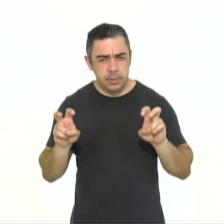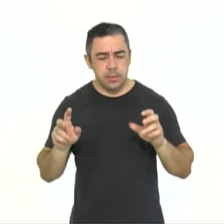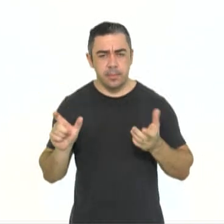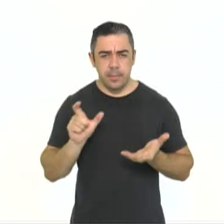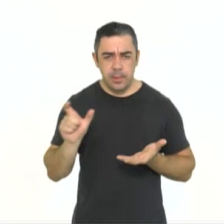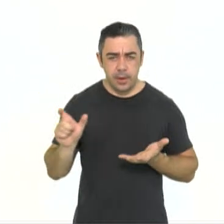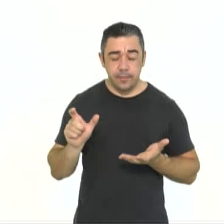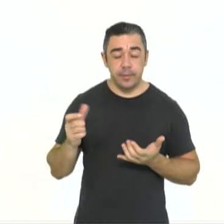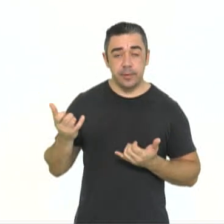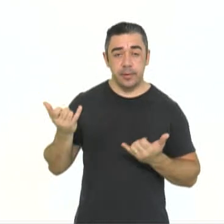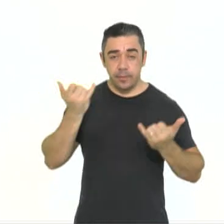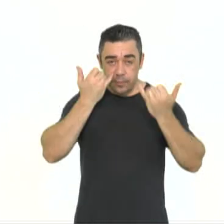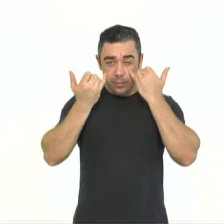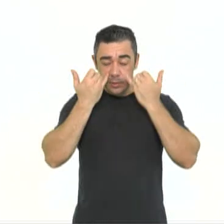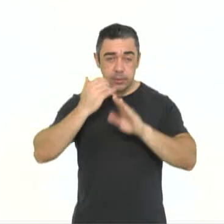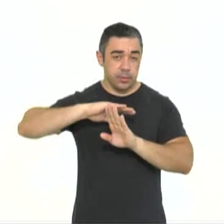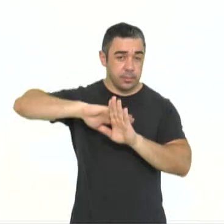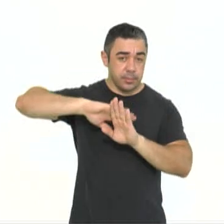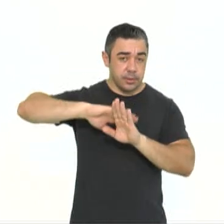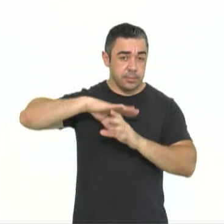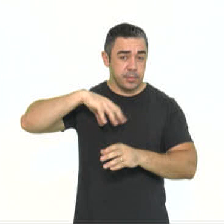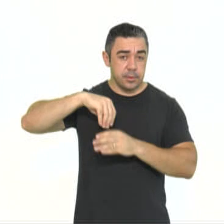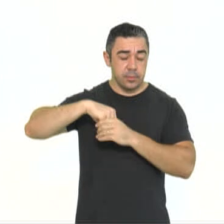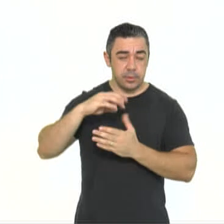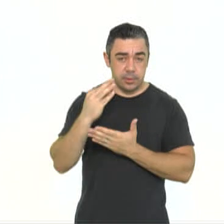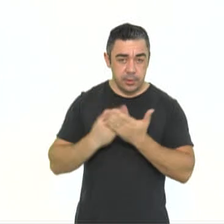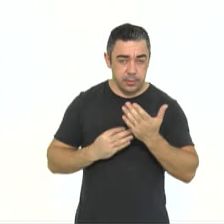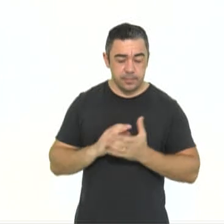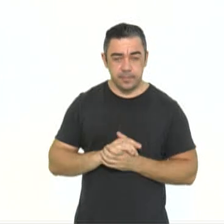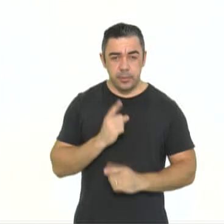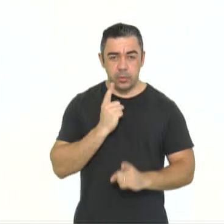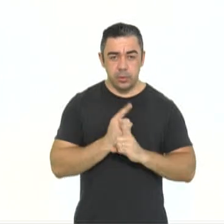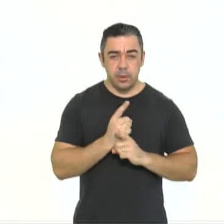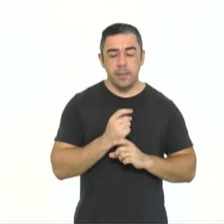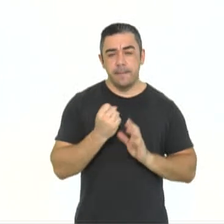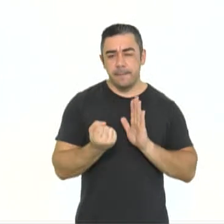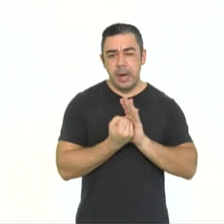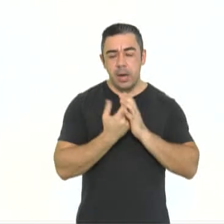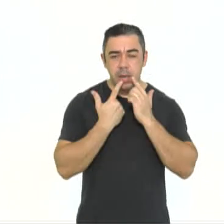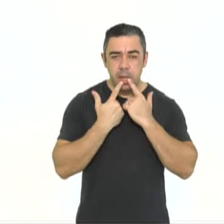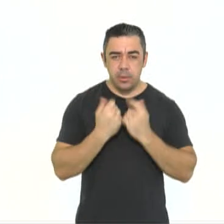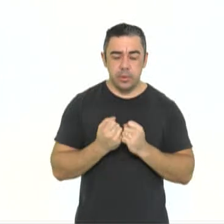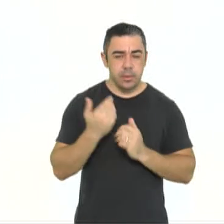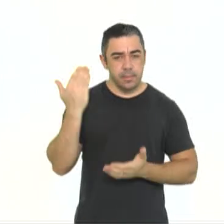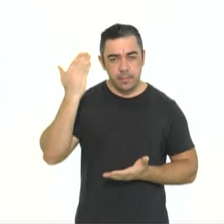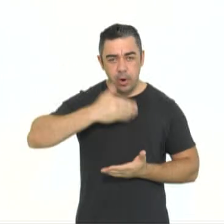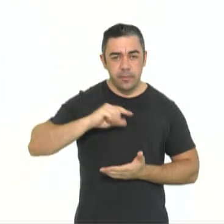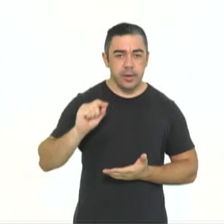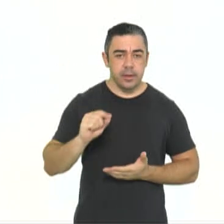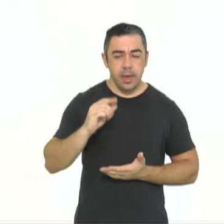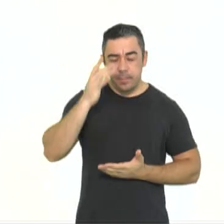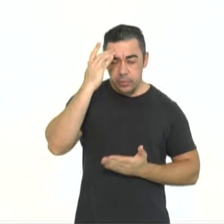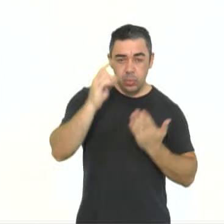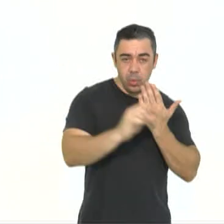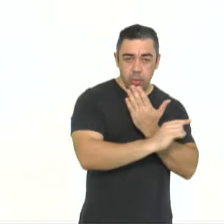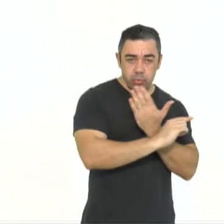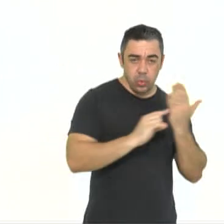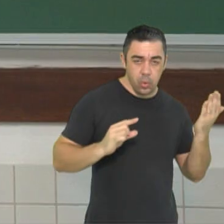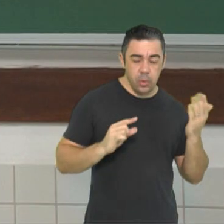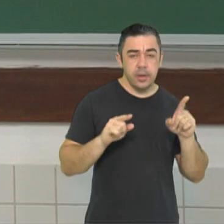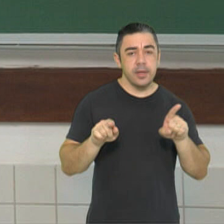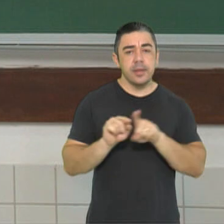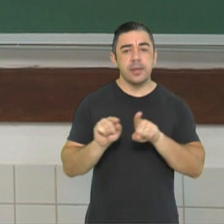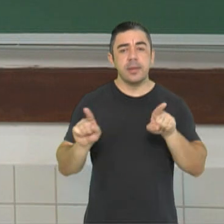uma informação implícita em um texto e identificar as marcas linguísticas que evidenciam o locutor e o